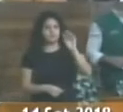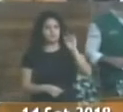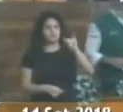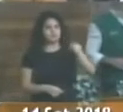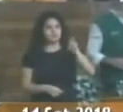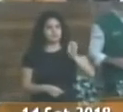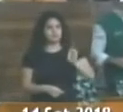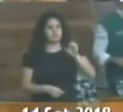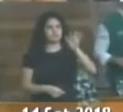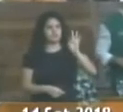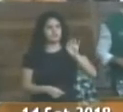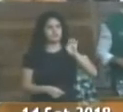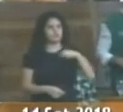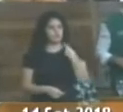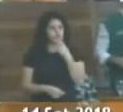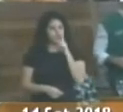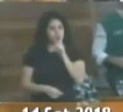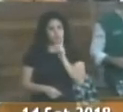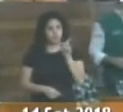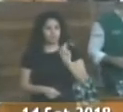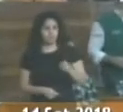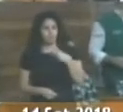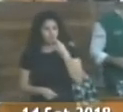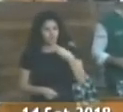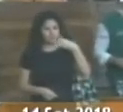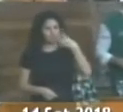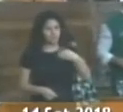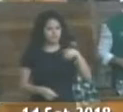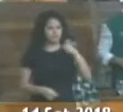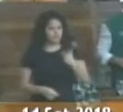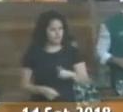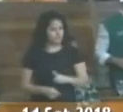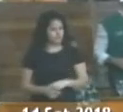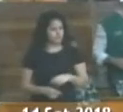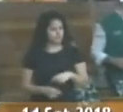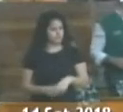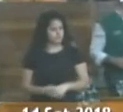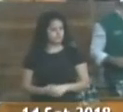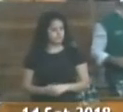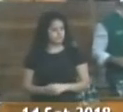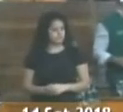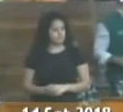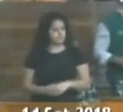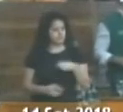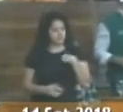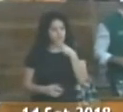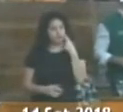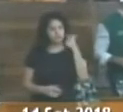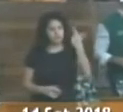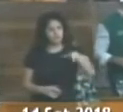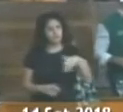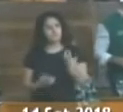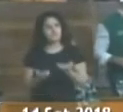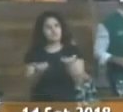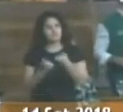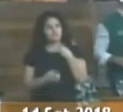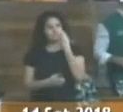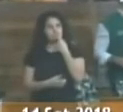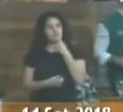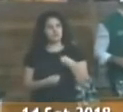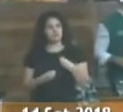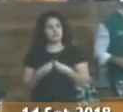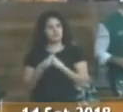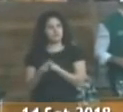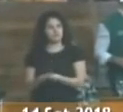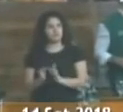Não falei uma, falei mais de 3-4 vezes aqui. Ainda bem que está gravado. E falo de novo, quem quiser falar, eu vou dar a